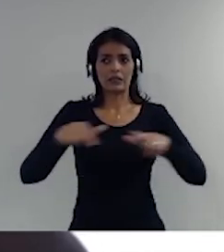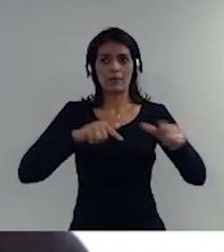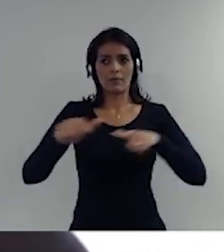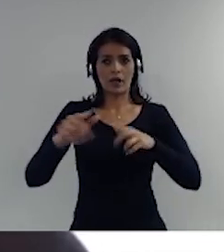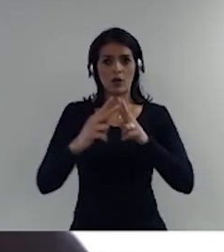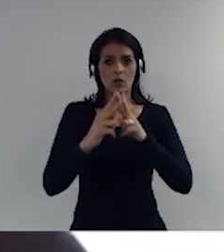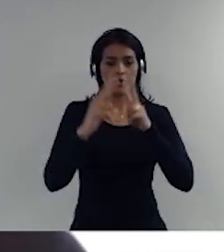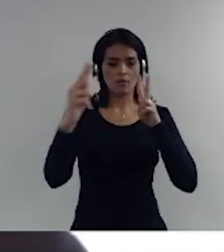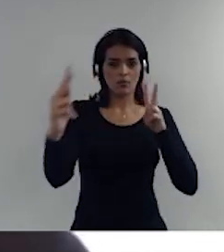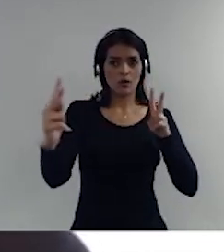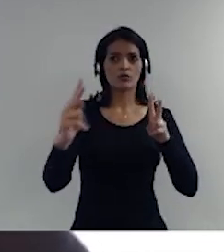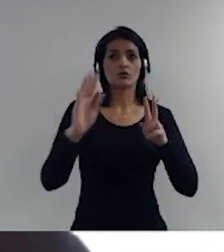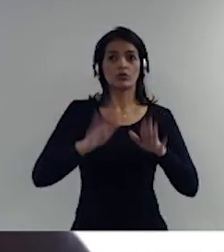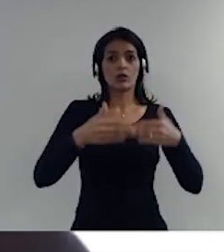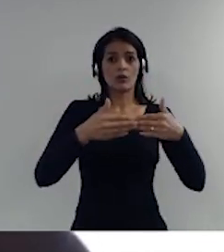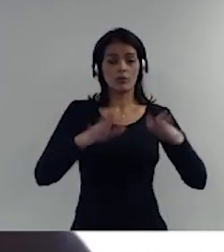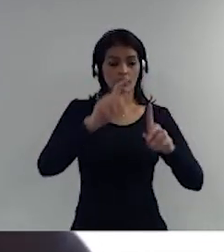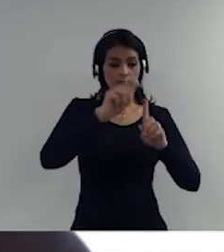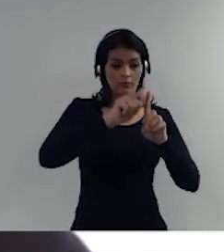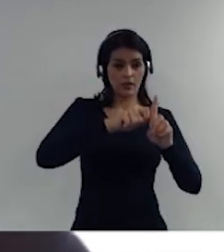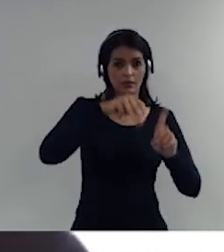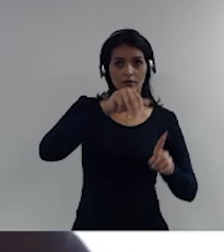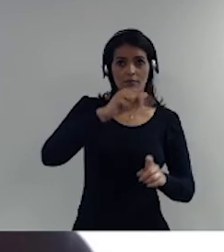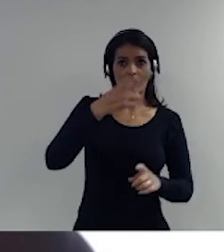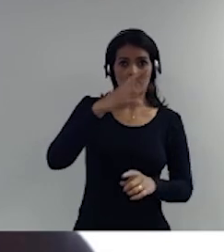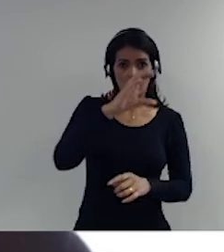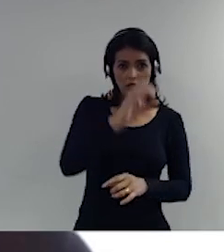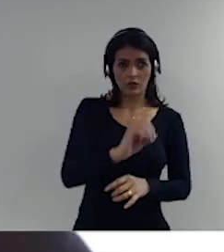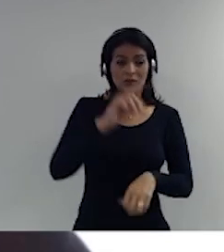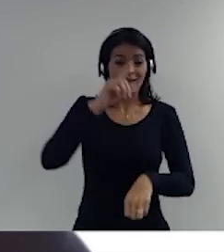estamos desde o meio do mês de março, mas imediatamente foi